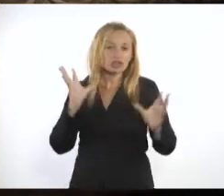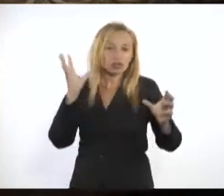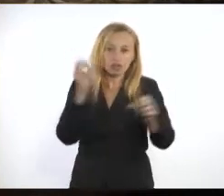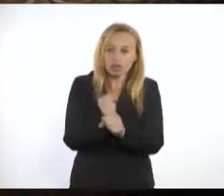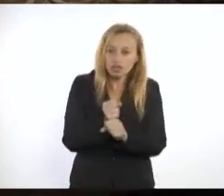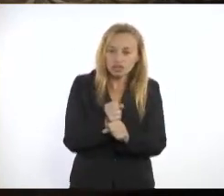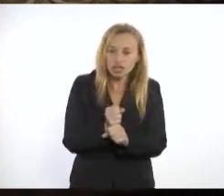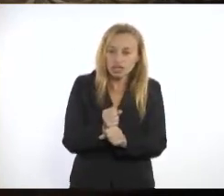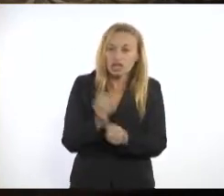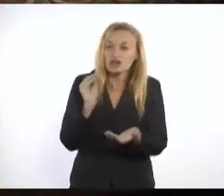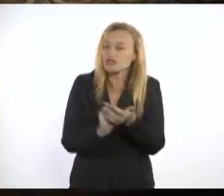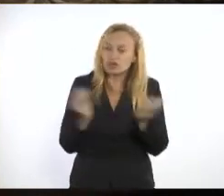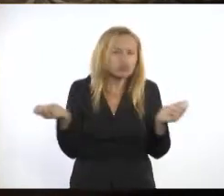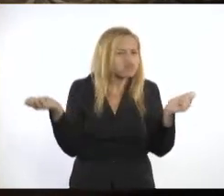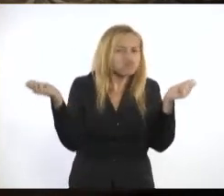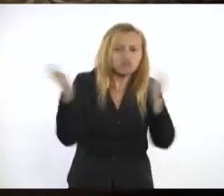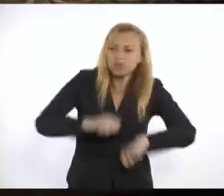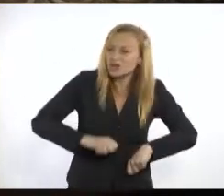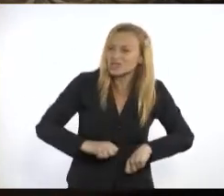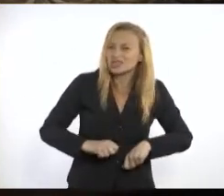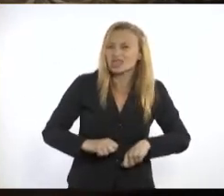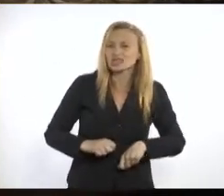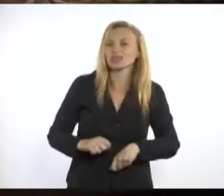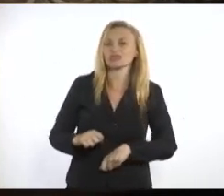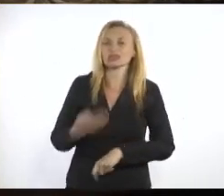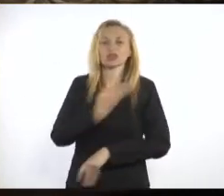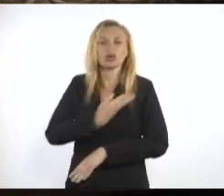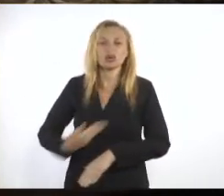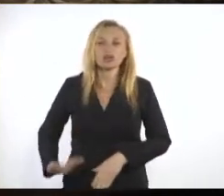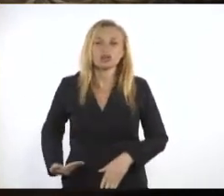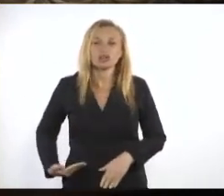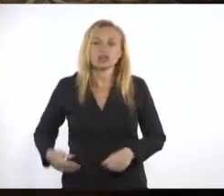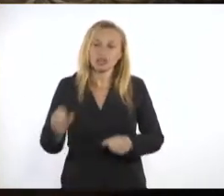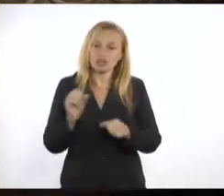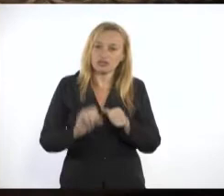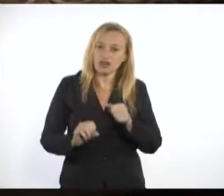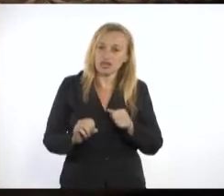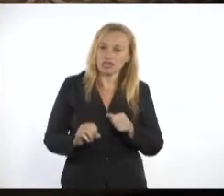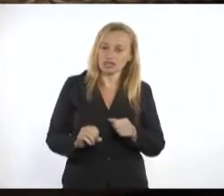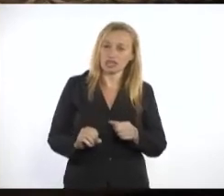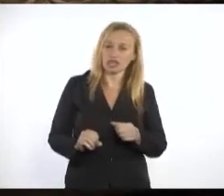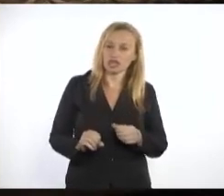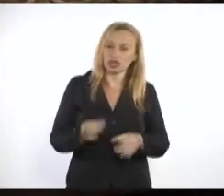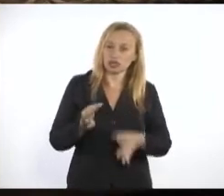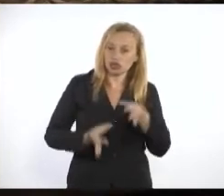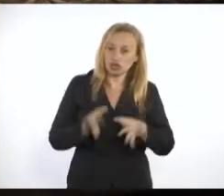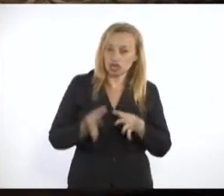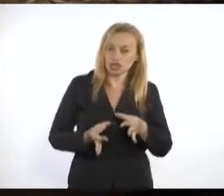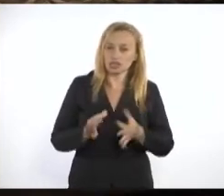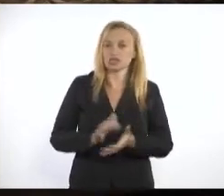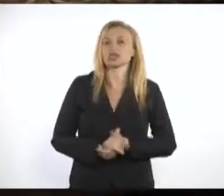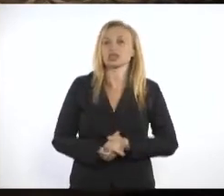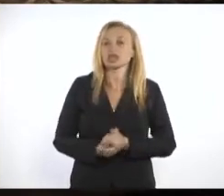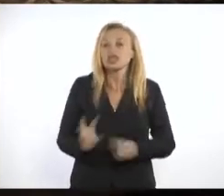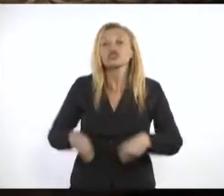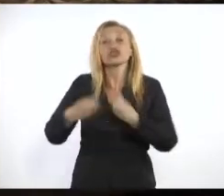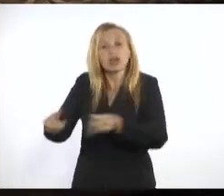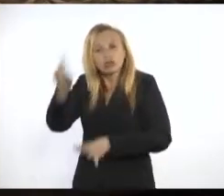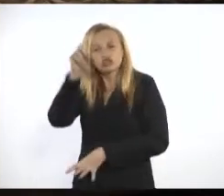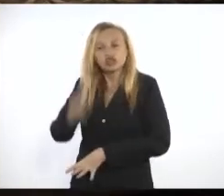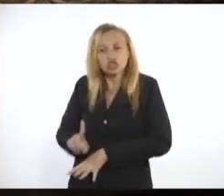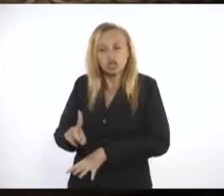ineficácia, incapacidade desse governo de fazer a gestão do Estado e também de garantir